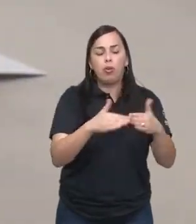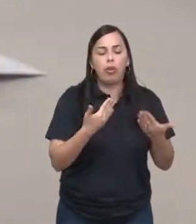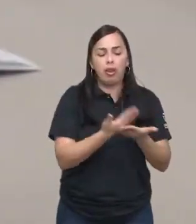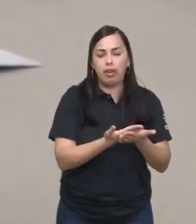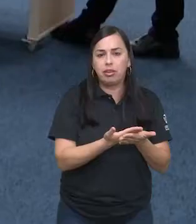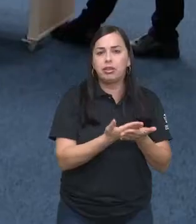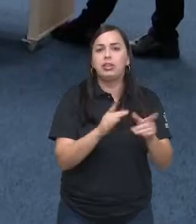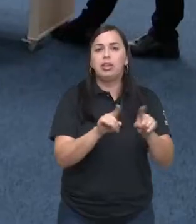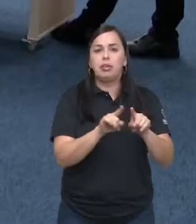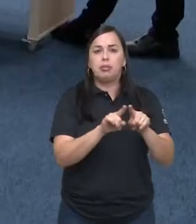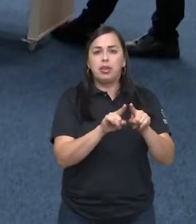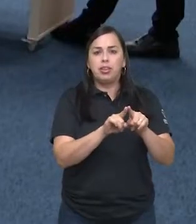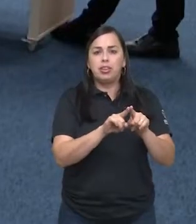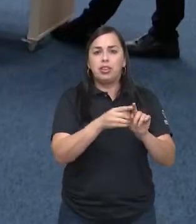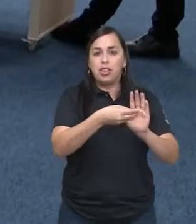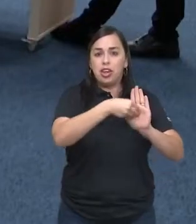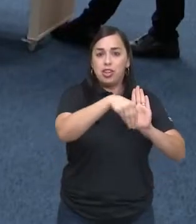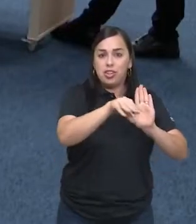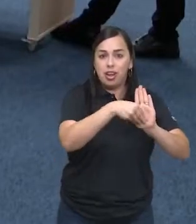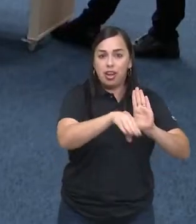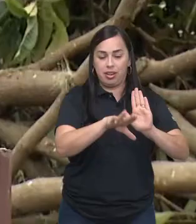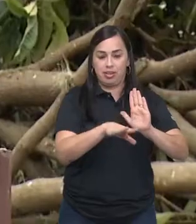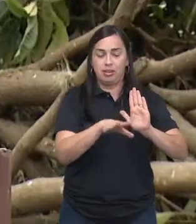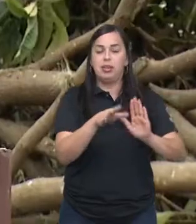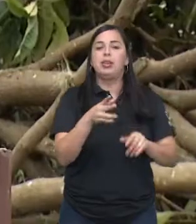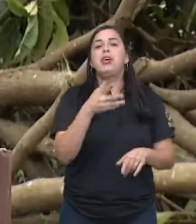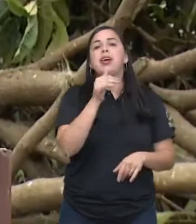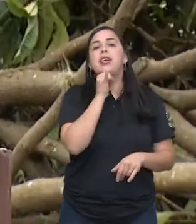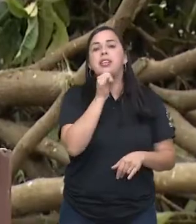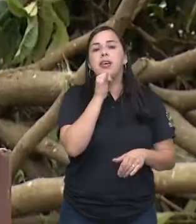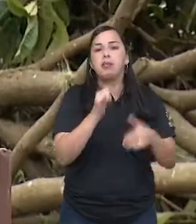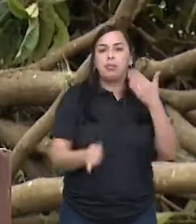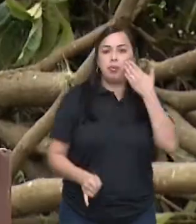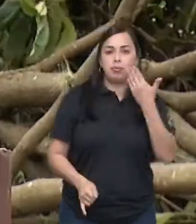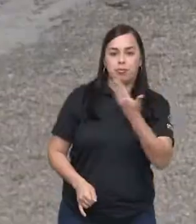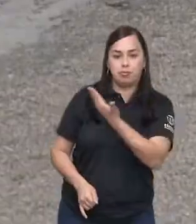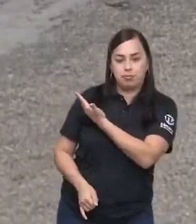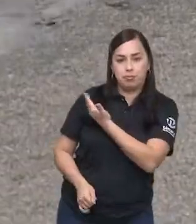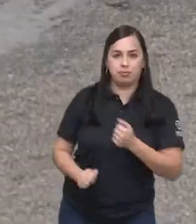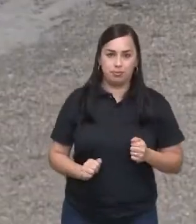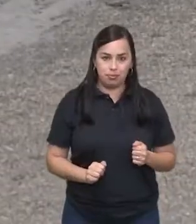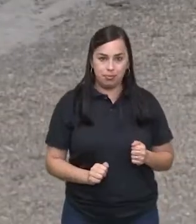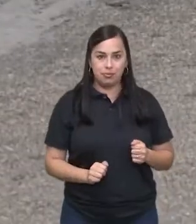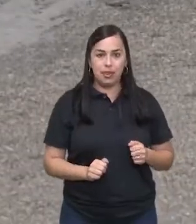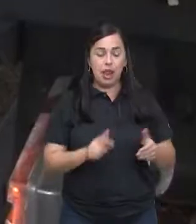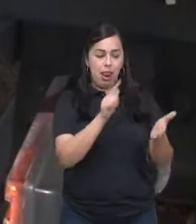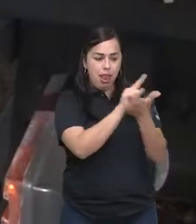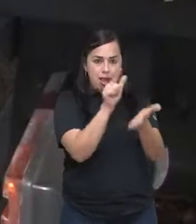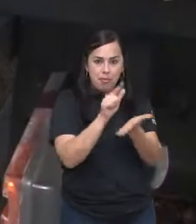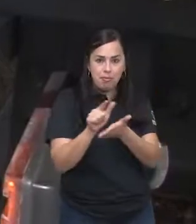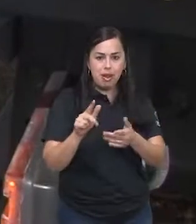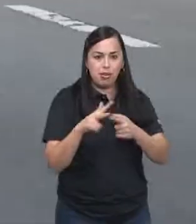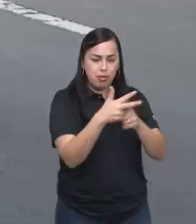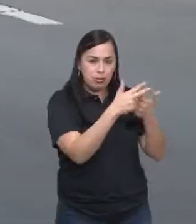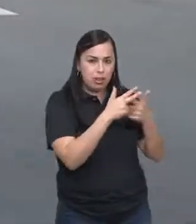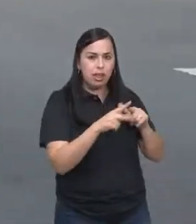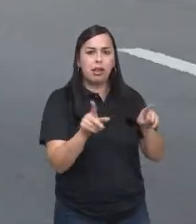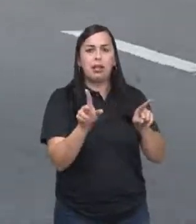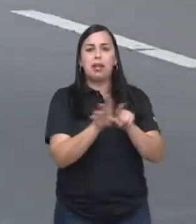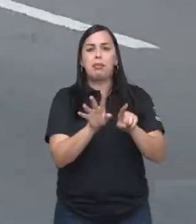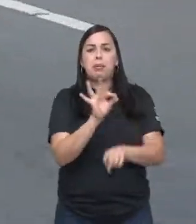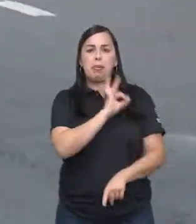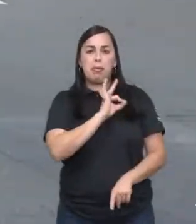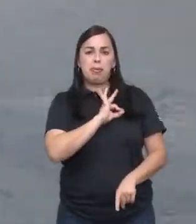e indicações com pedidos de interesse público, como podas de árvore, tapa-buraco, limpeza urbana e